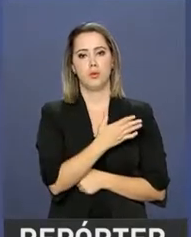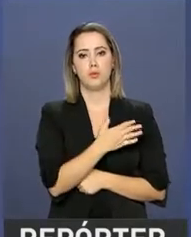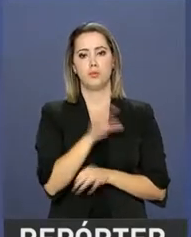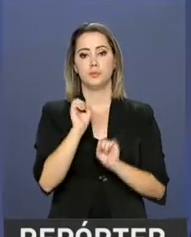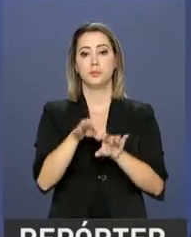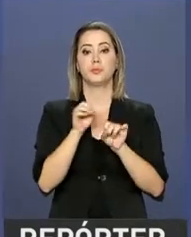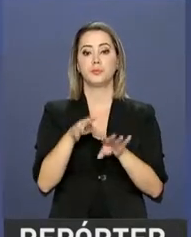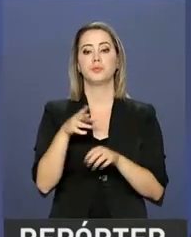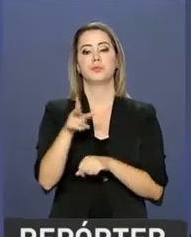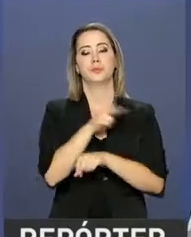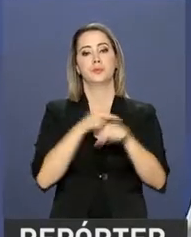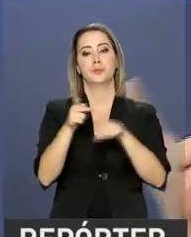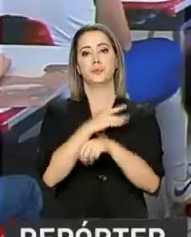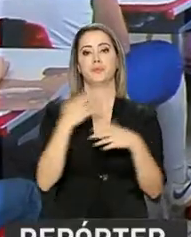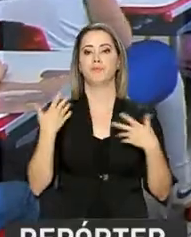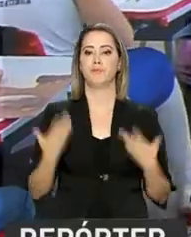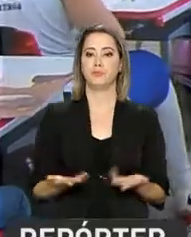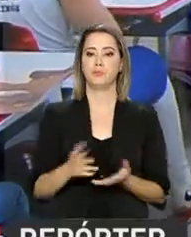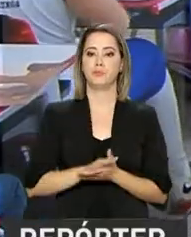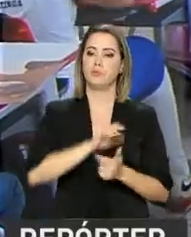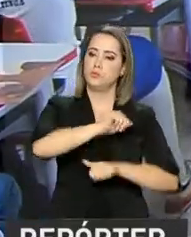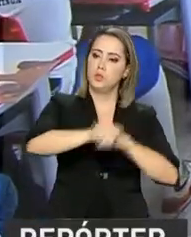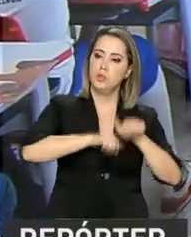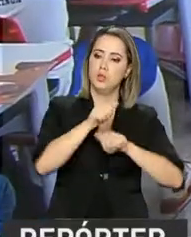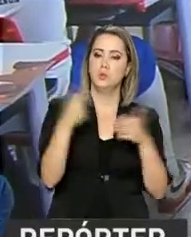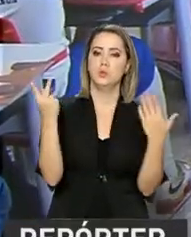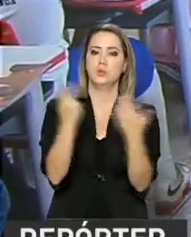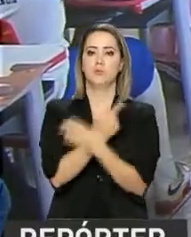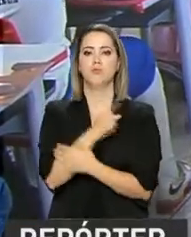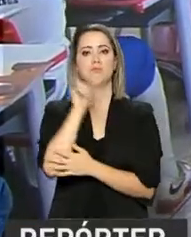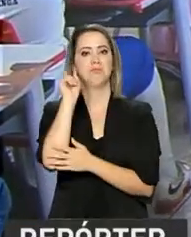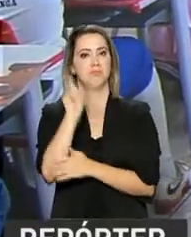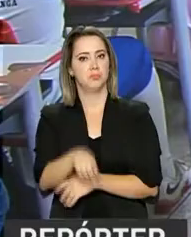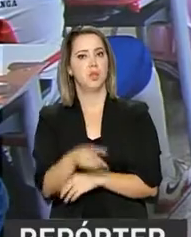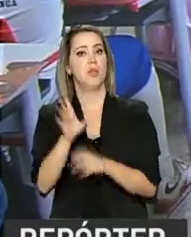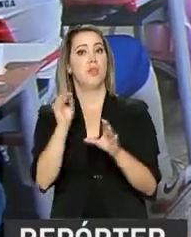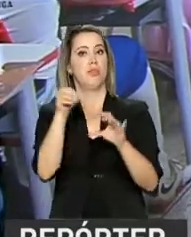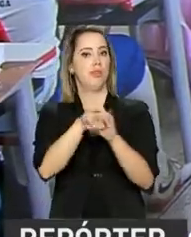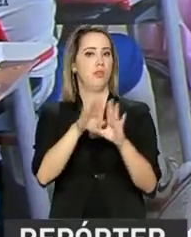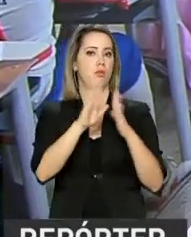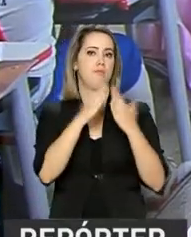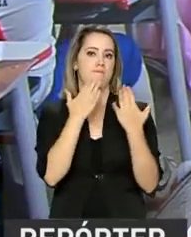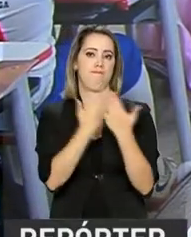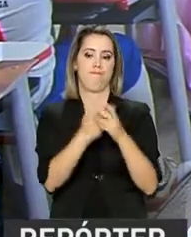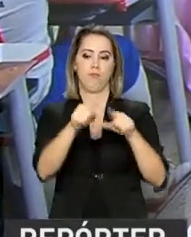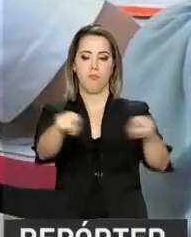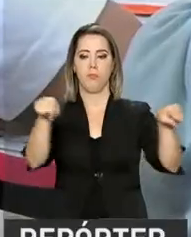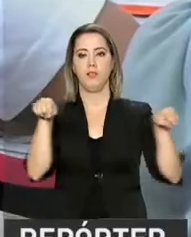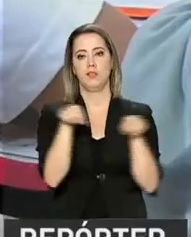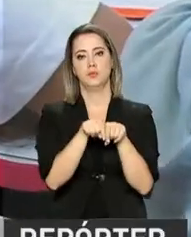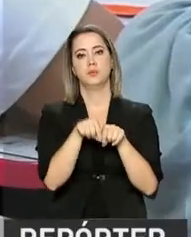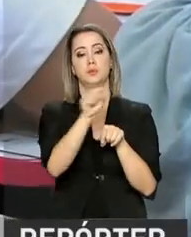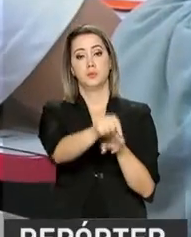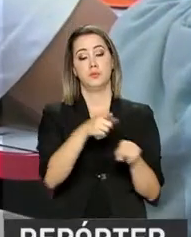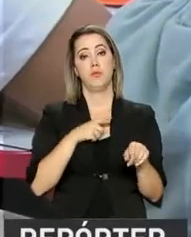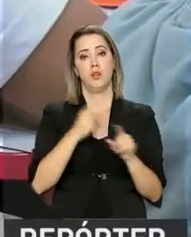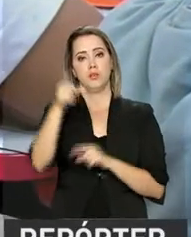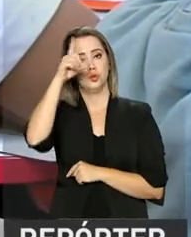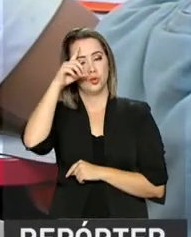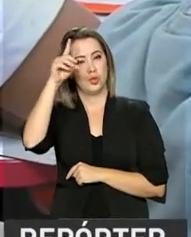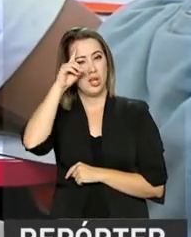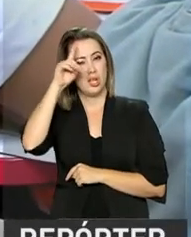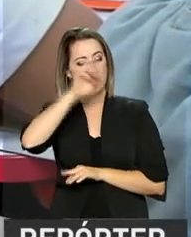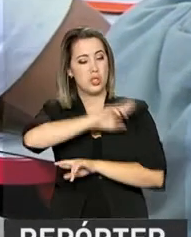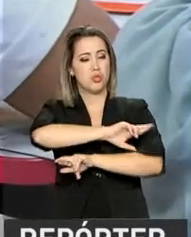educação no país. As mudanças vão ser mesmo em sala de aula. Gradualmente, o dia a dia de milhões